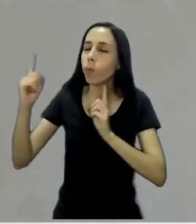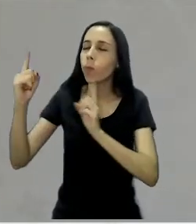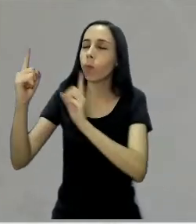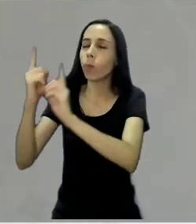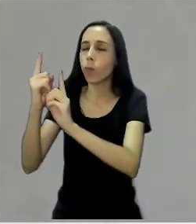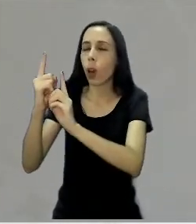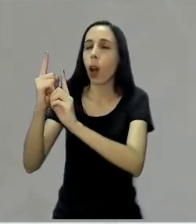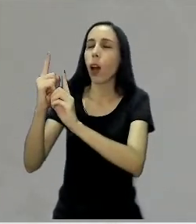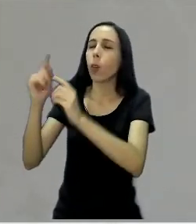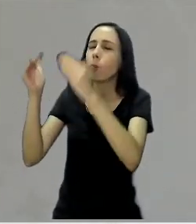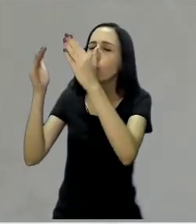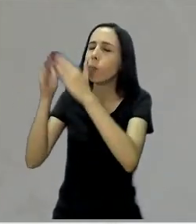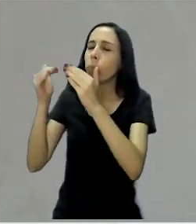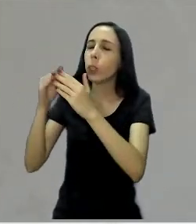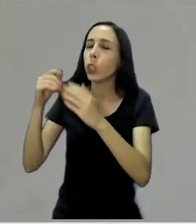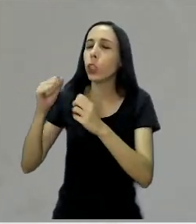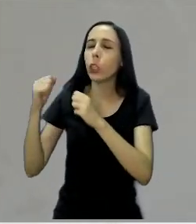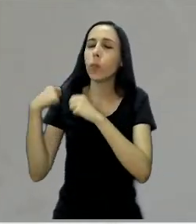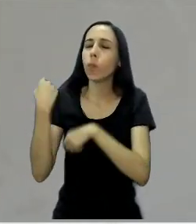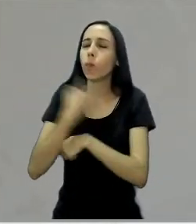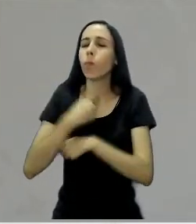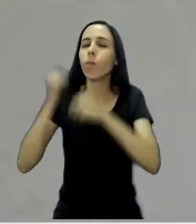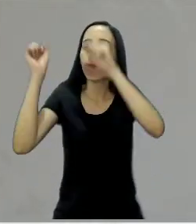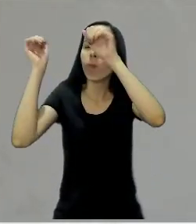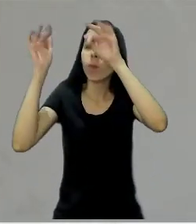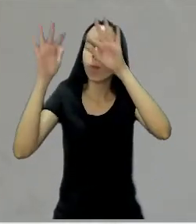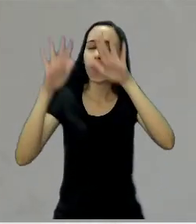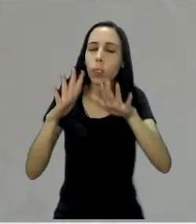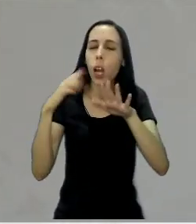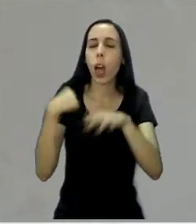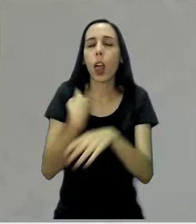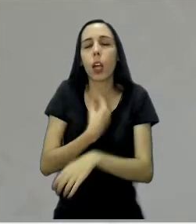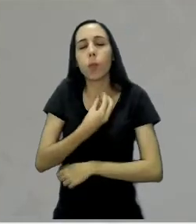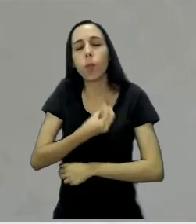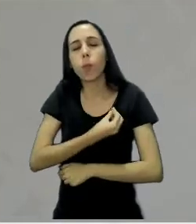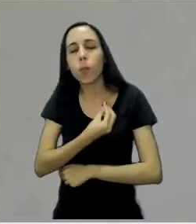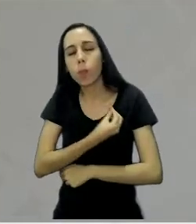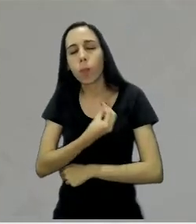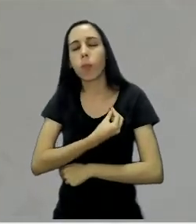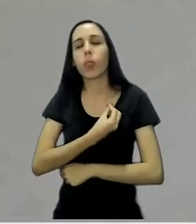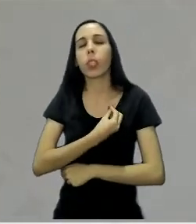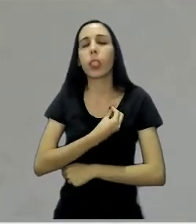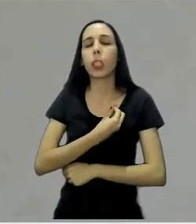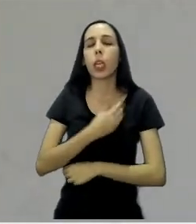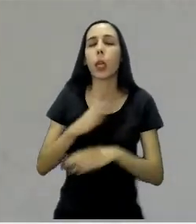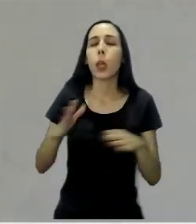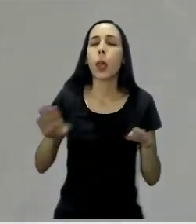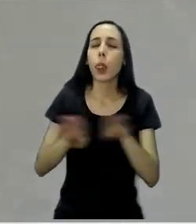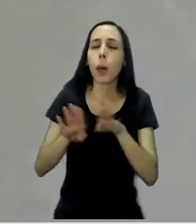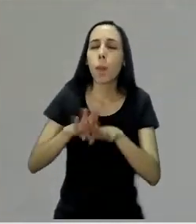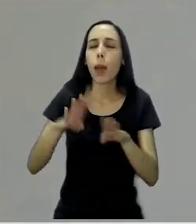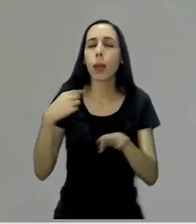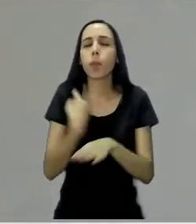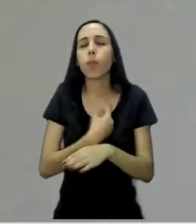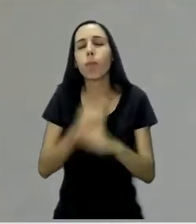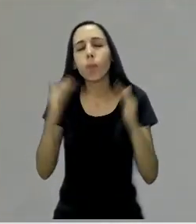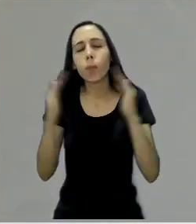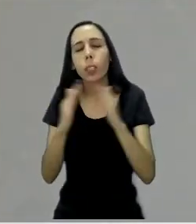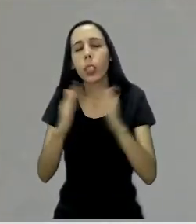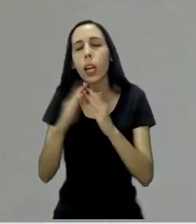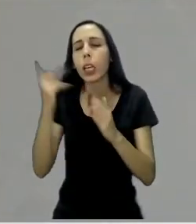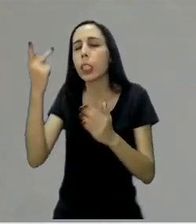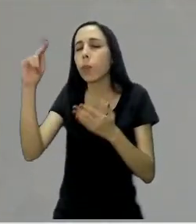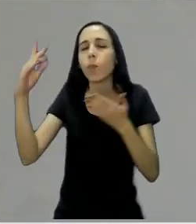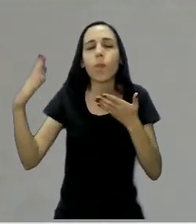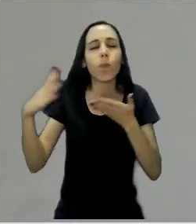na tua presença para invocar sobre nós a nossa vida, a nossa